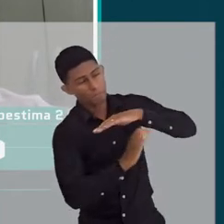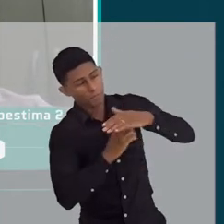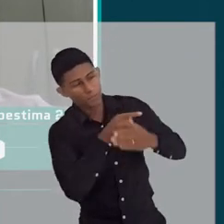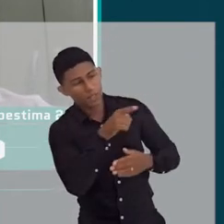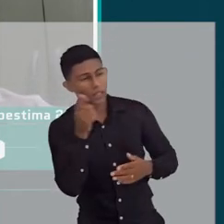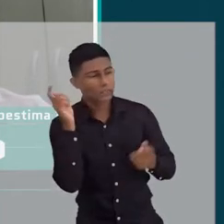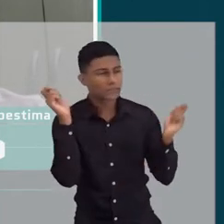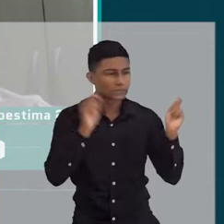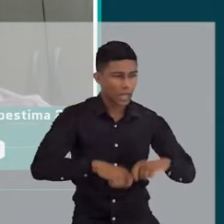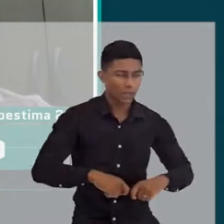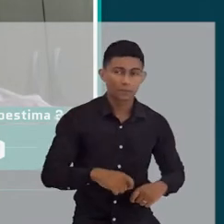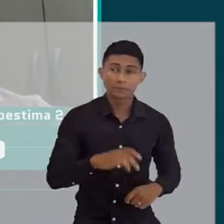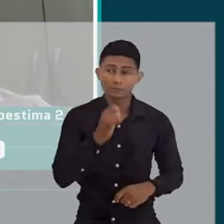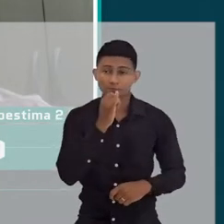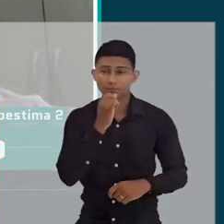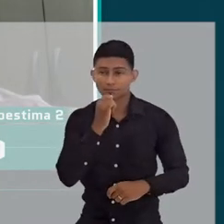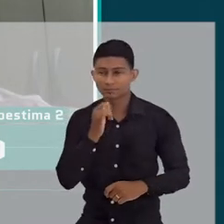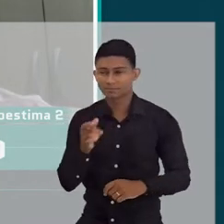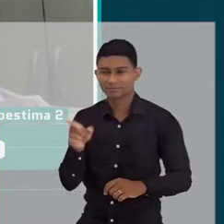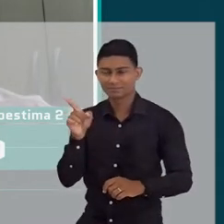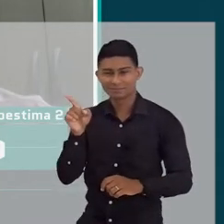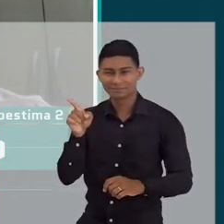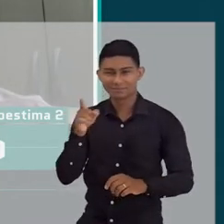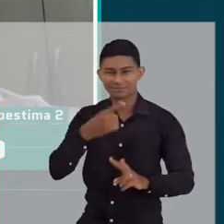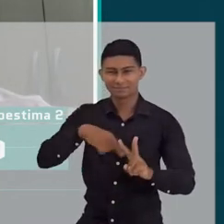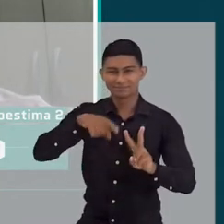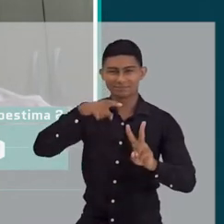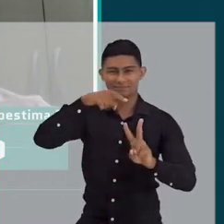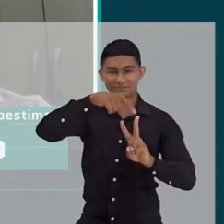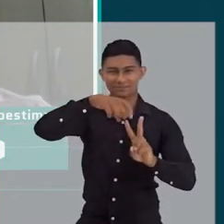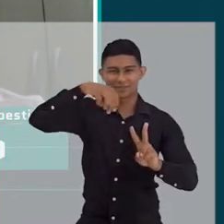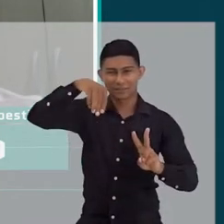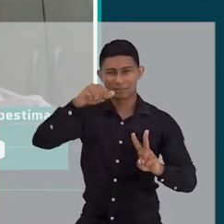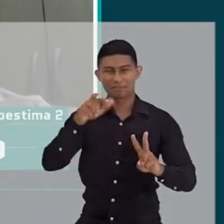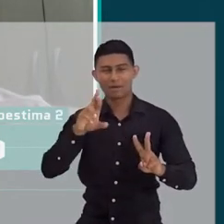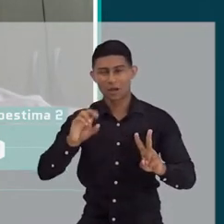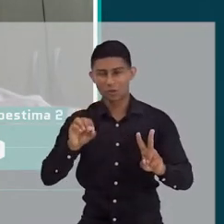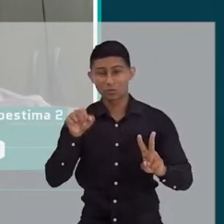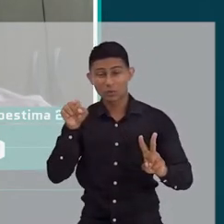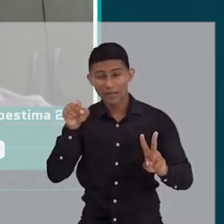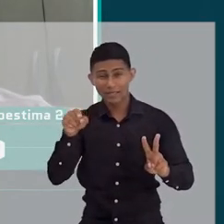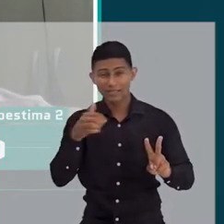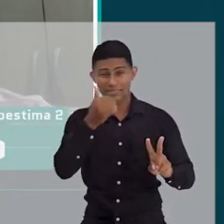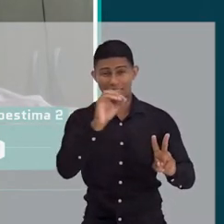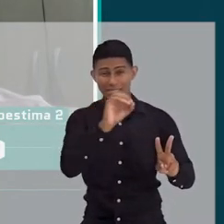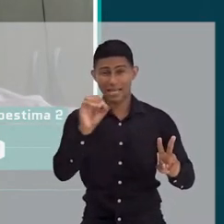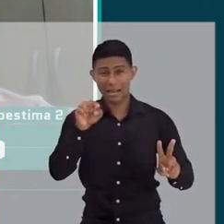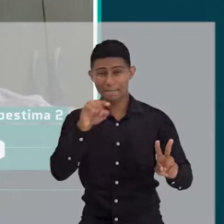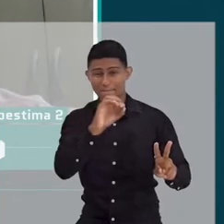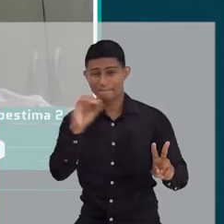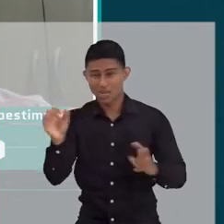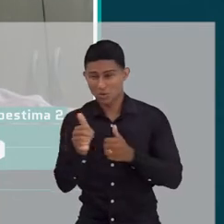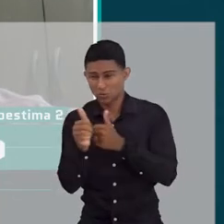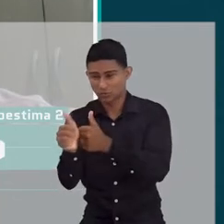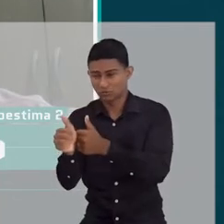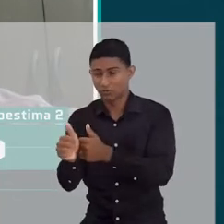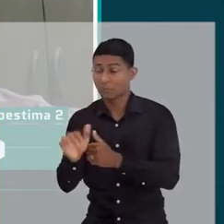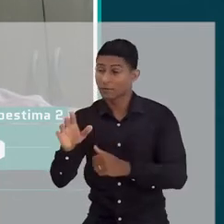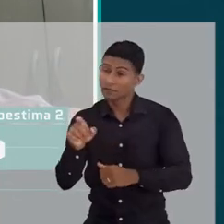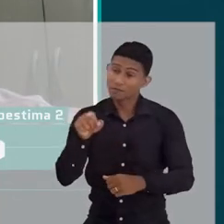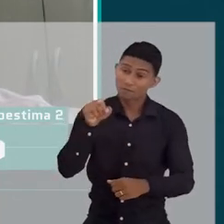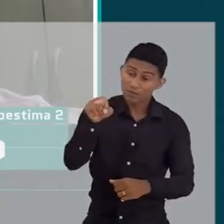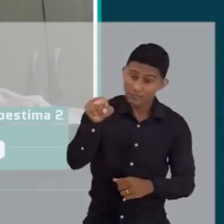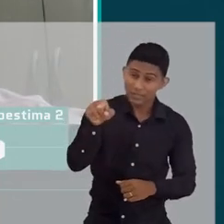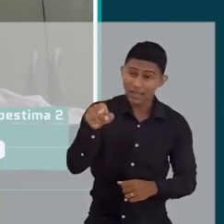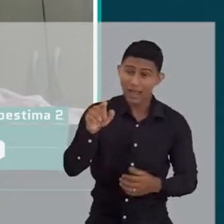esse influenciador não tem números? Por exemplo, o Mauro é um influenciador que ele está com quase 100 mil seguidores. Eu já vi influenciador seu que tem,